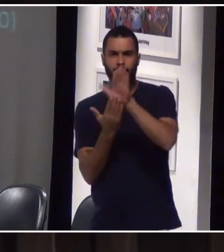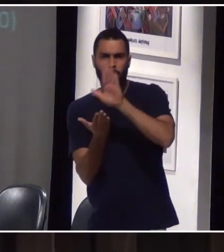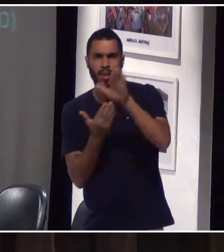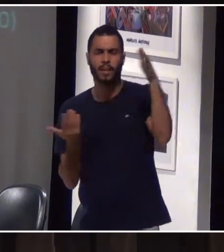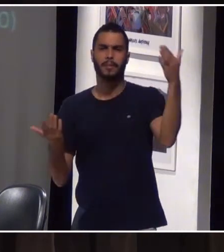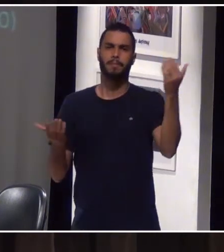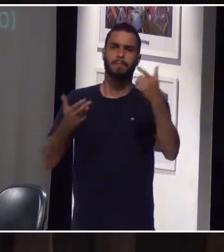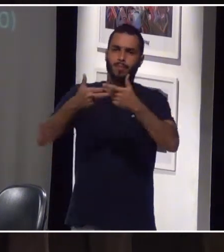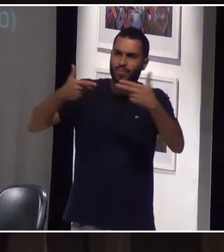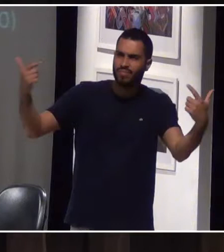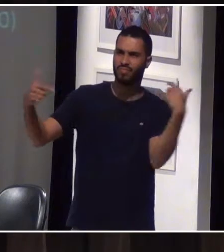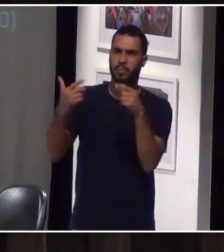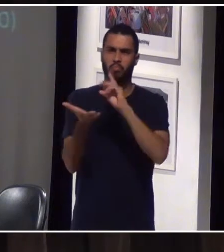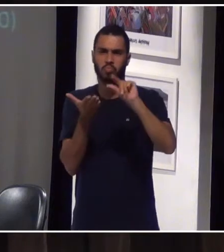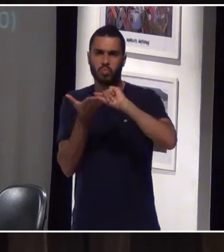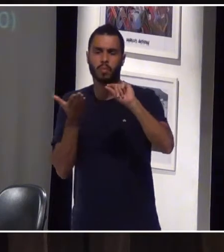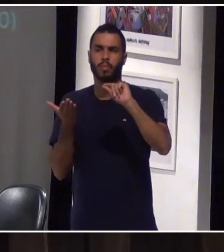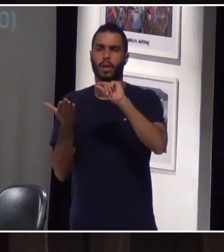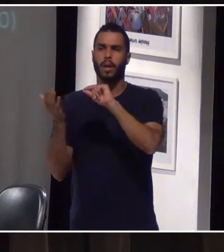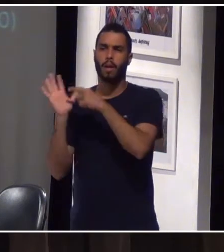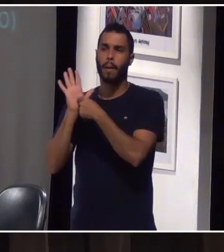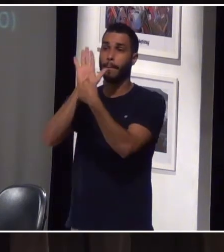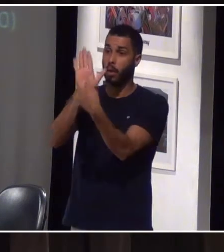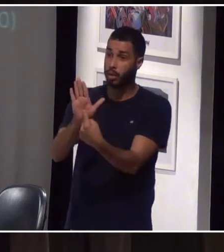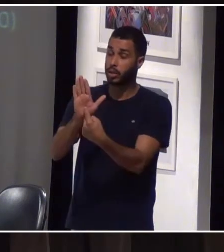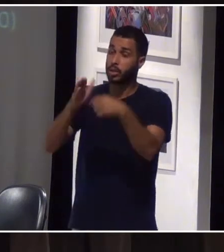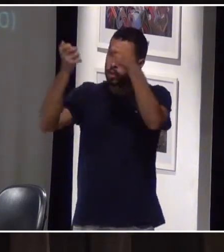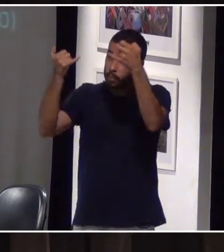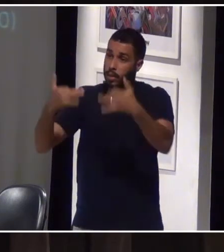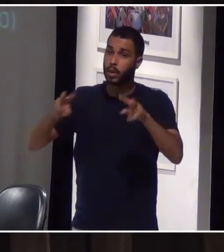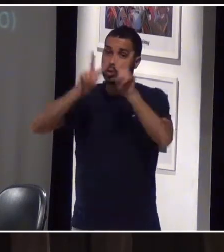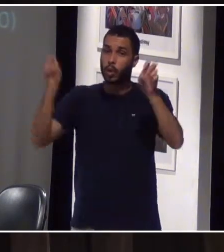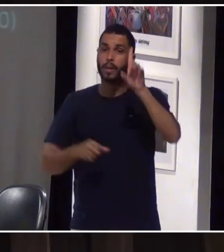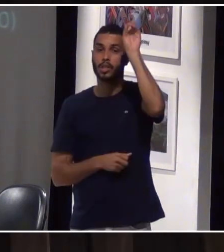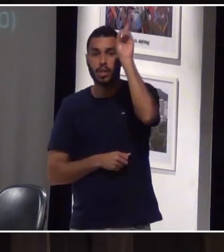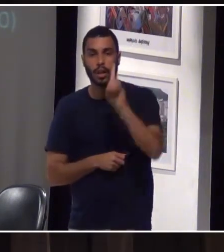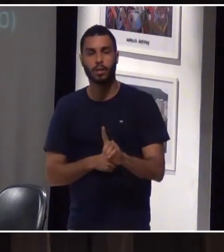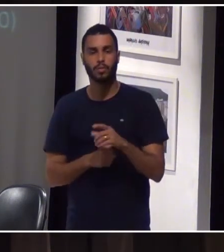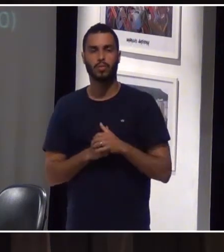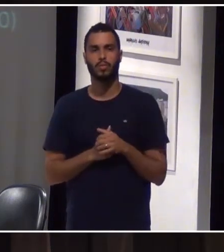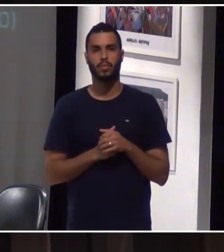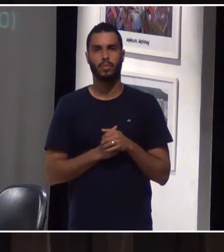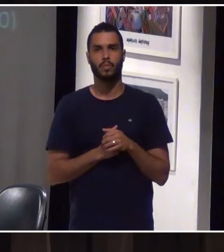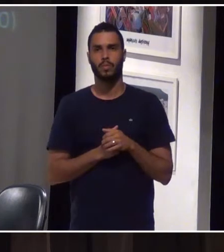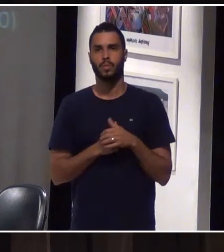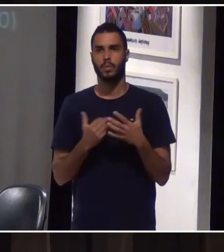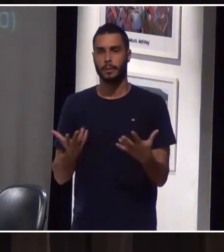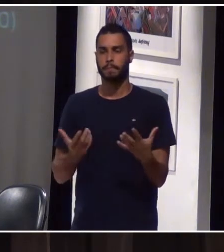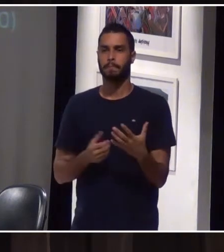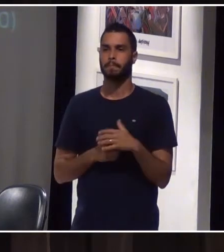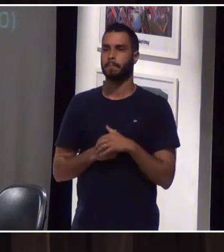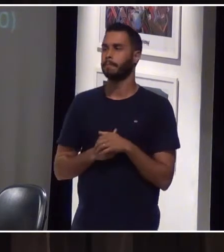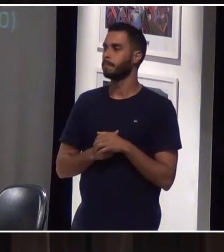inclusão também serve aos interesses do Estado. É o que tem se chamado de um imperativo de Estado, que não é nem bom